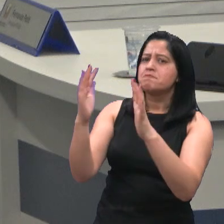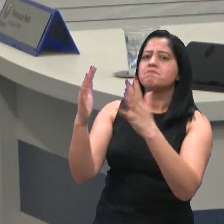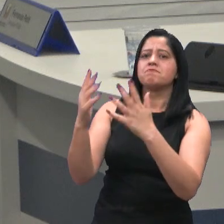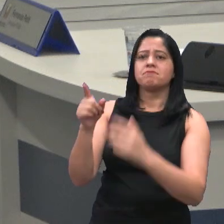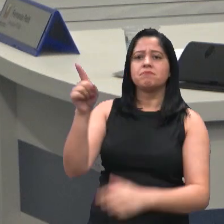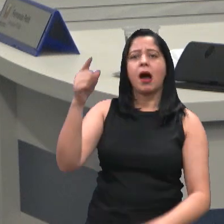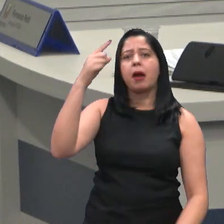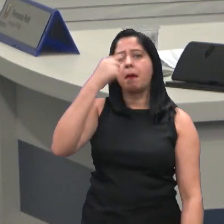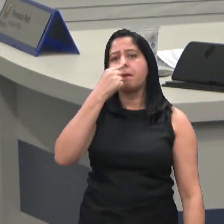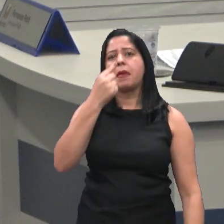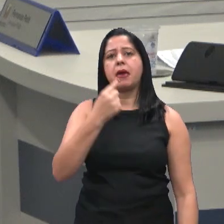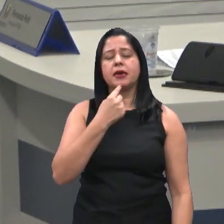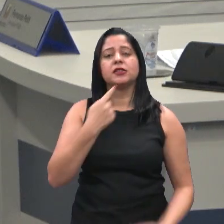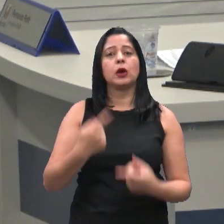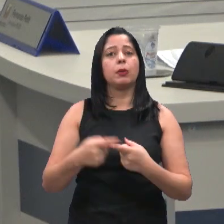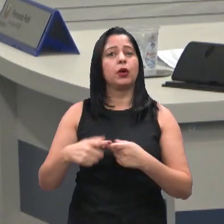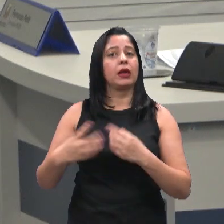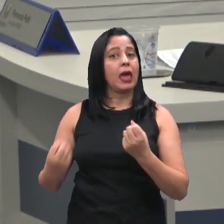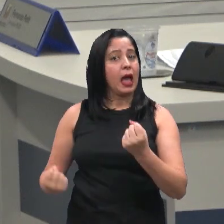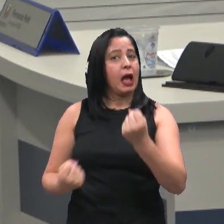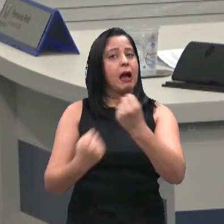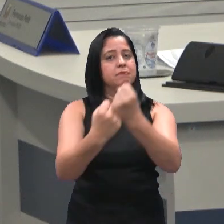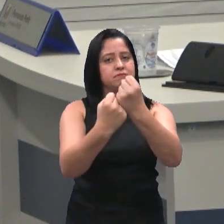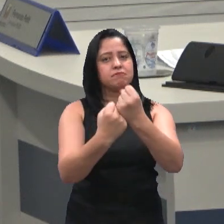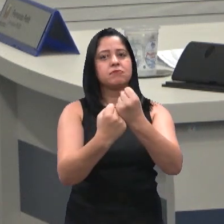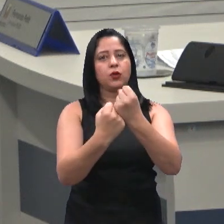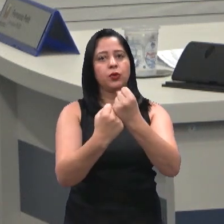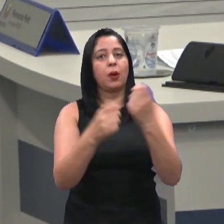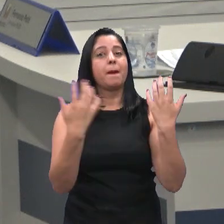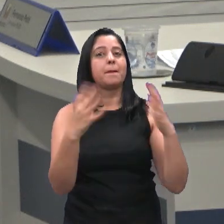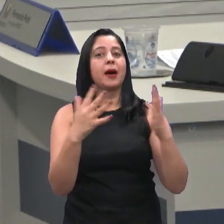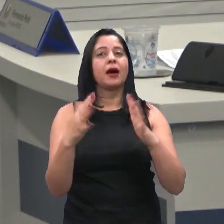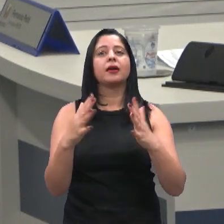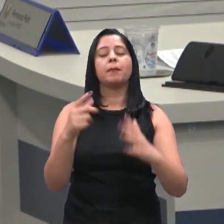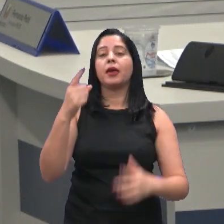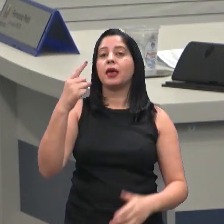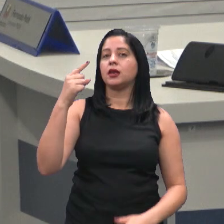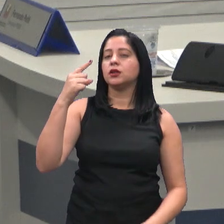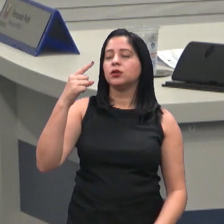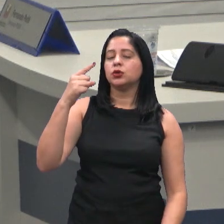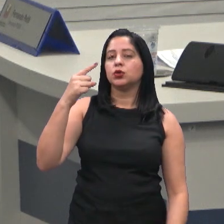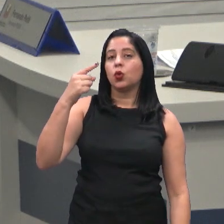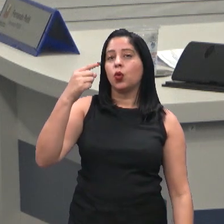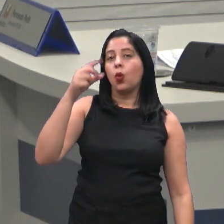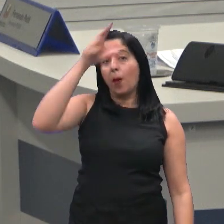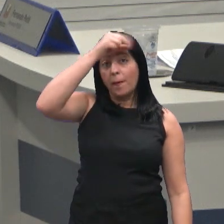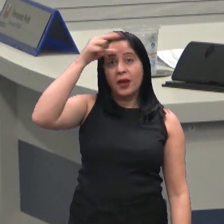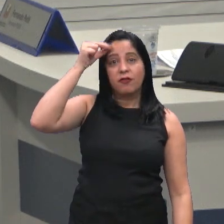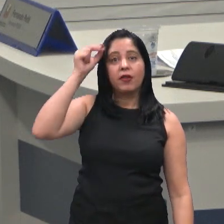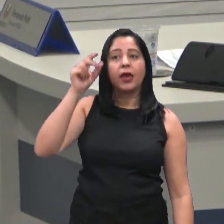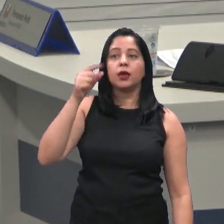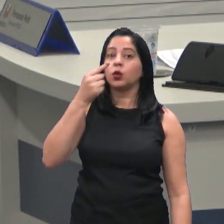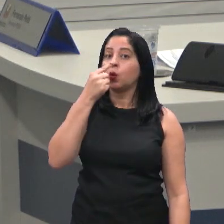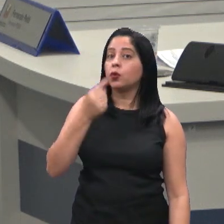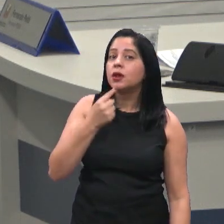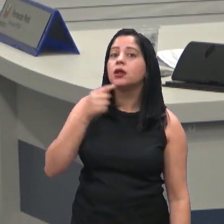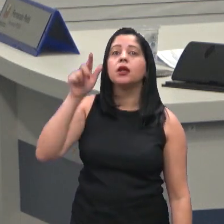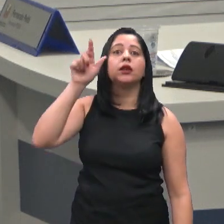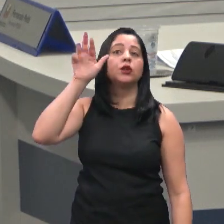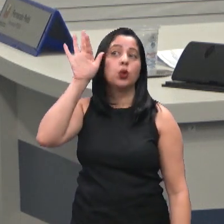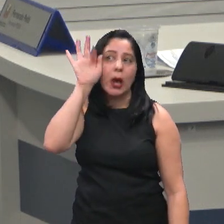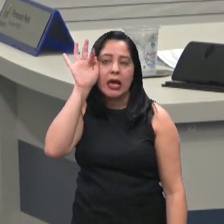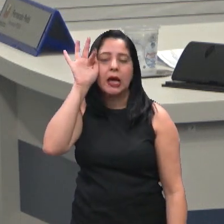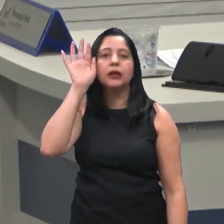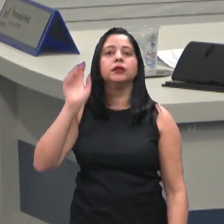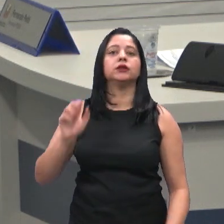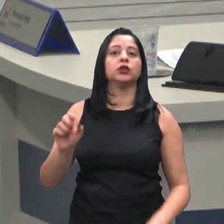por todo o apoio que teve com a categoria, parabenizar o prefeito Anderson agora, que debruçou junto com a Secretaria de Mobilidade